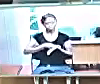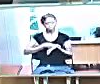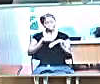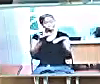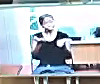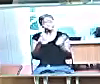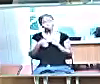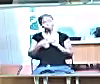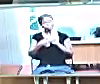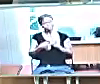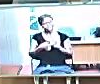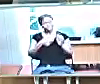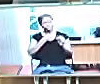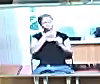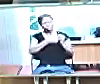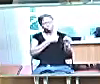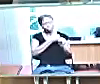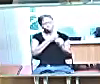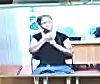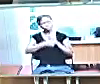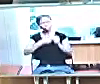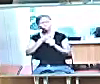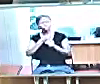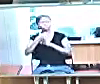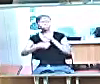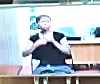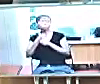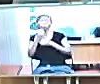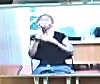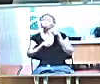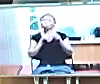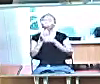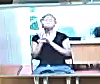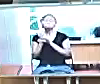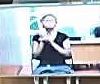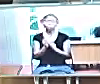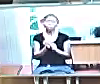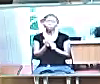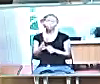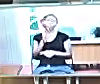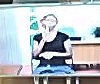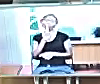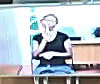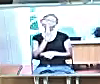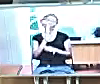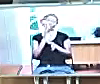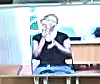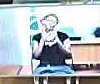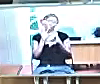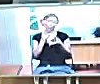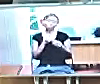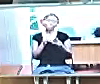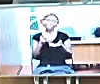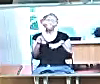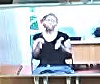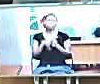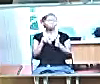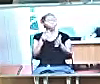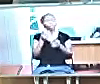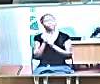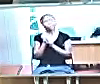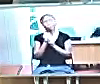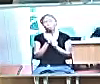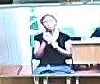para a gente mostrar no ano como foi a apuração não é desse resultado fiscal das contas públicas néné em